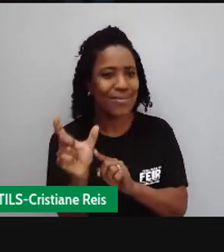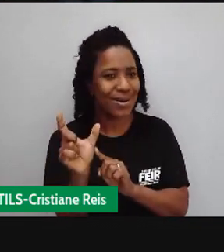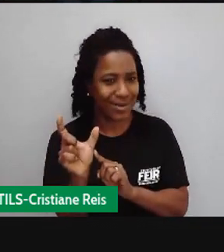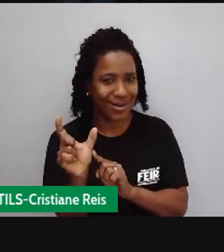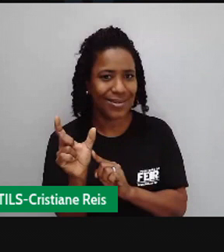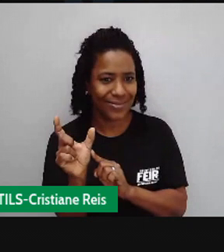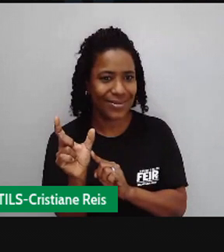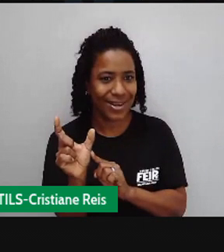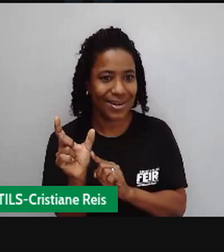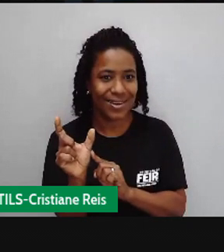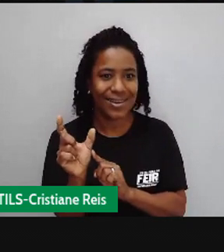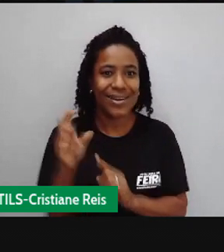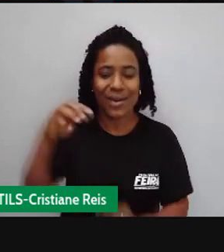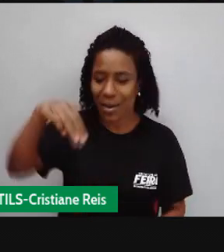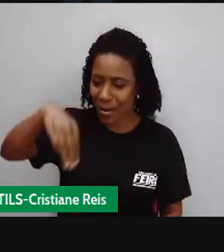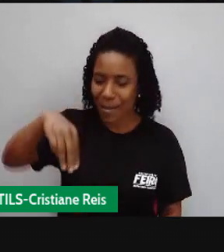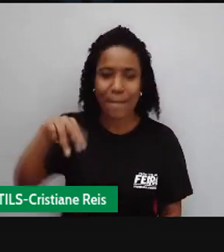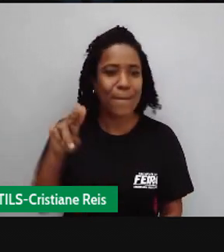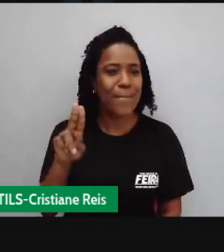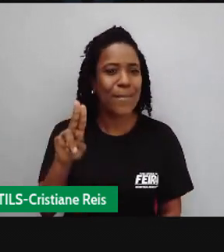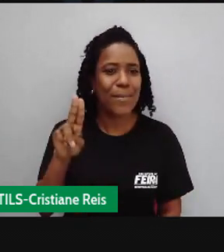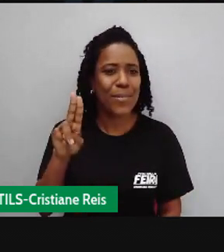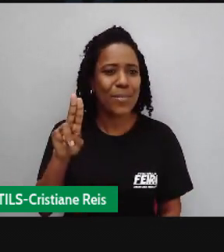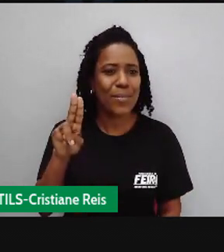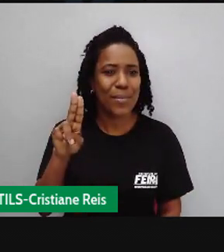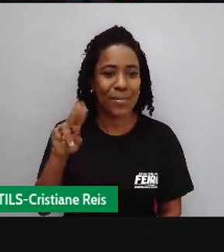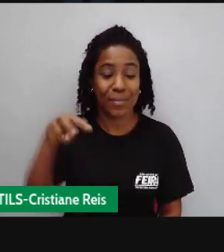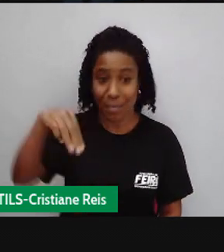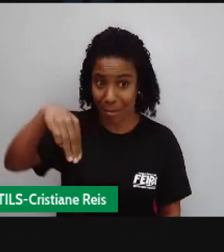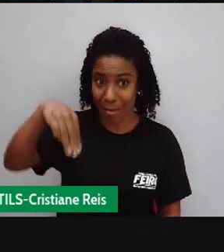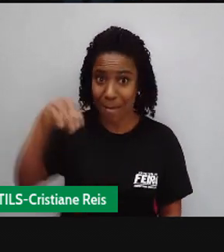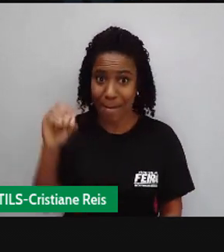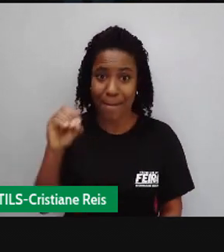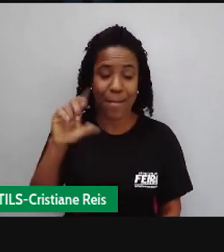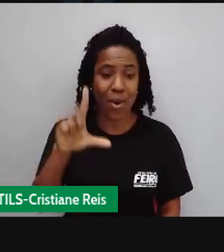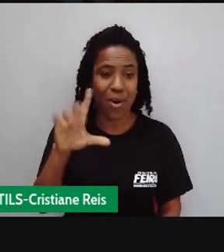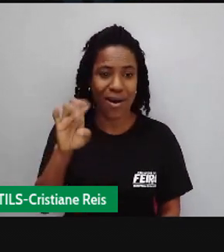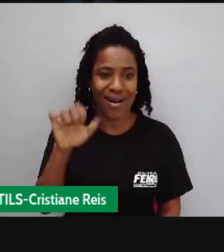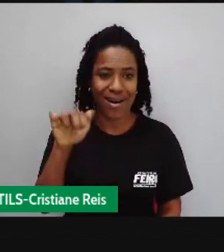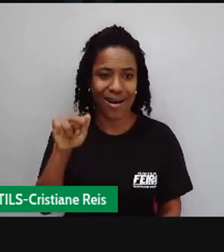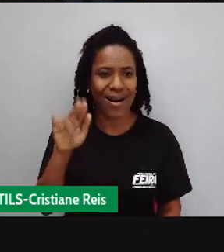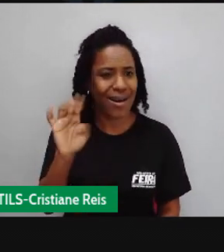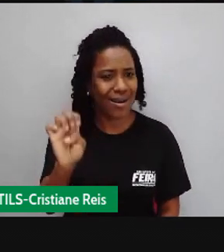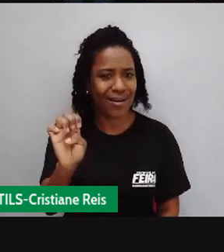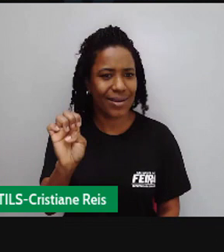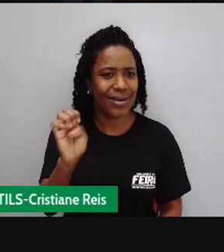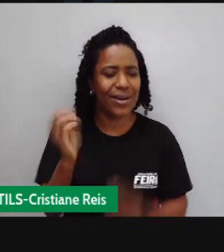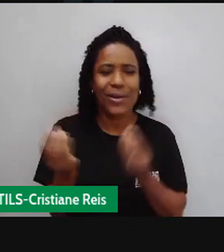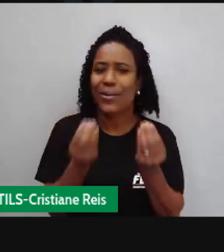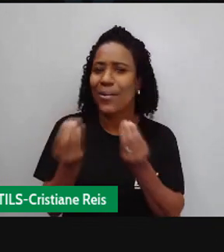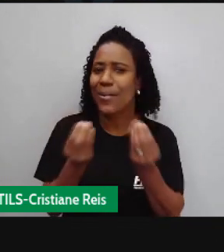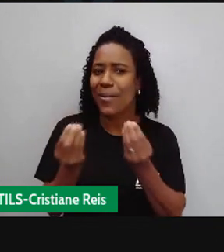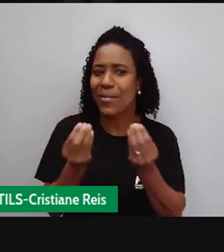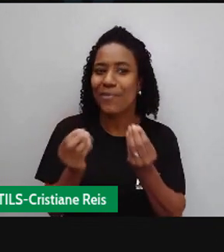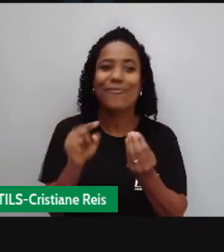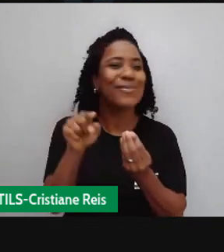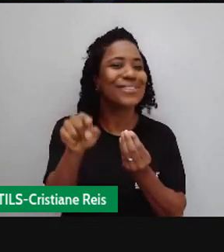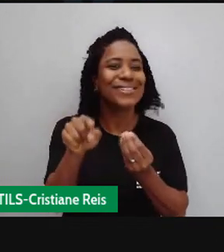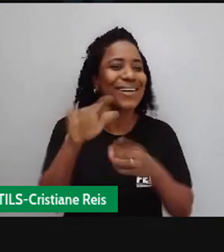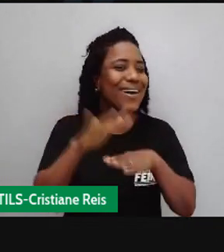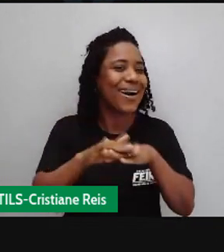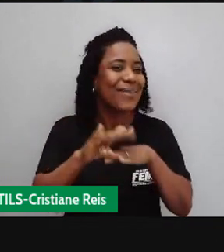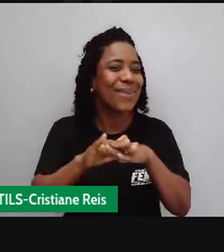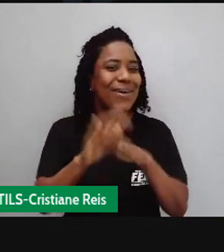aí fala, tem esse tema, né? Traz esse tema como título. E como é que você escreve moleque? Moleque